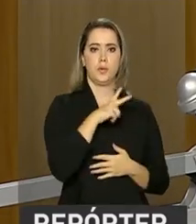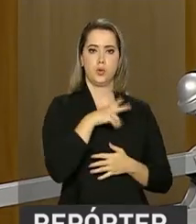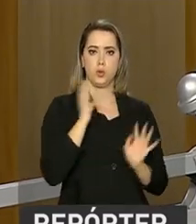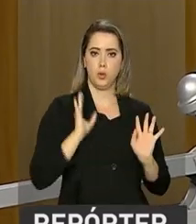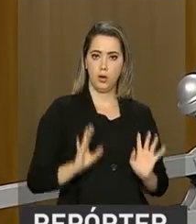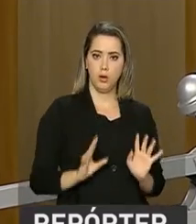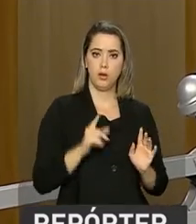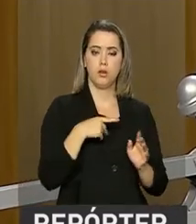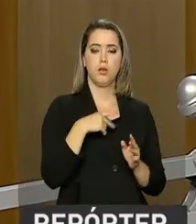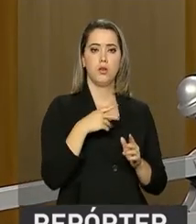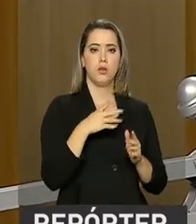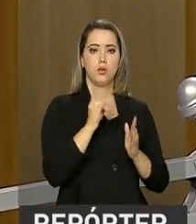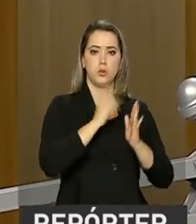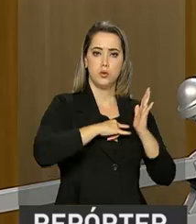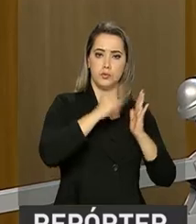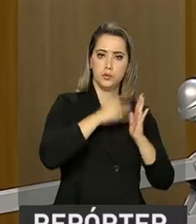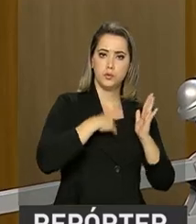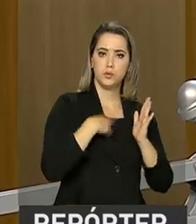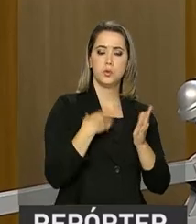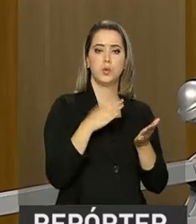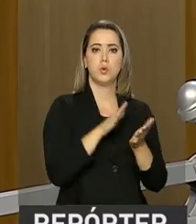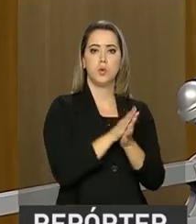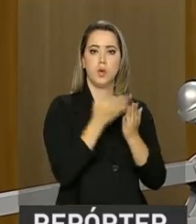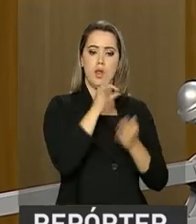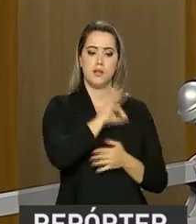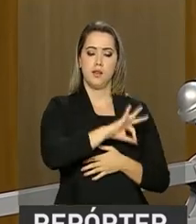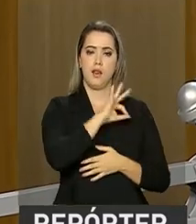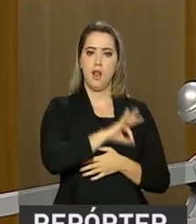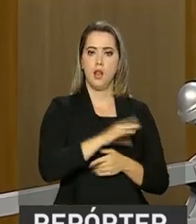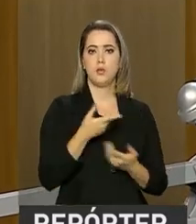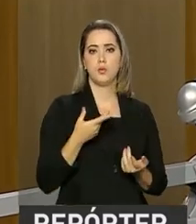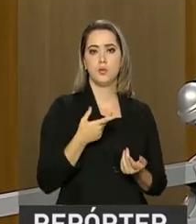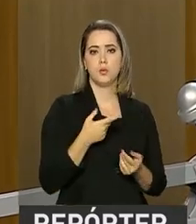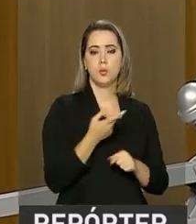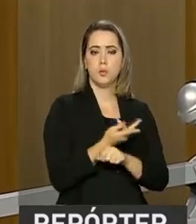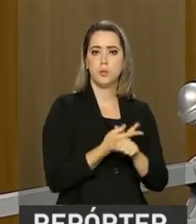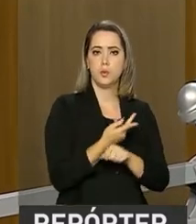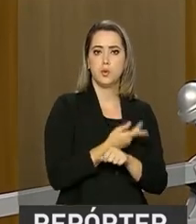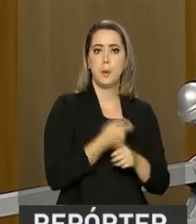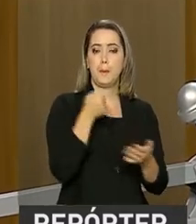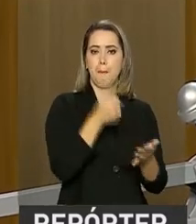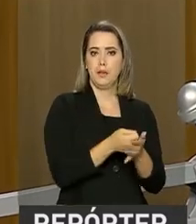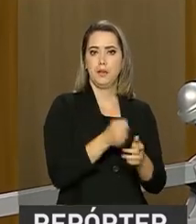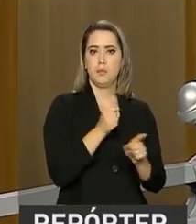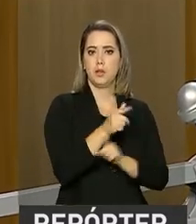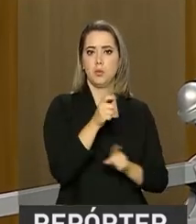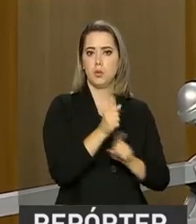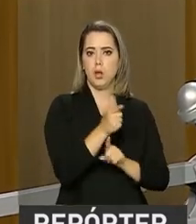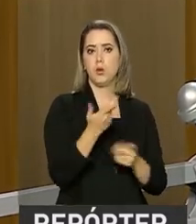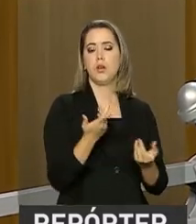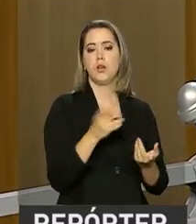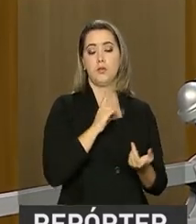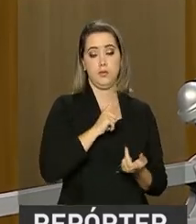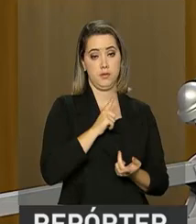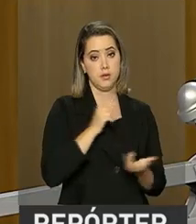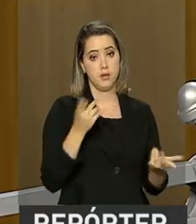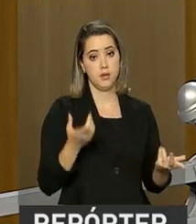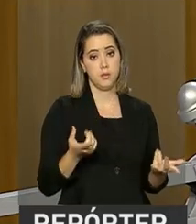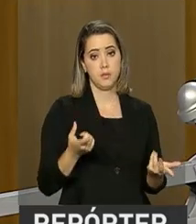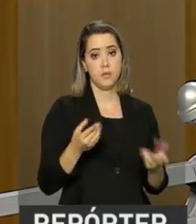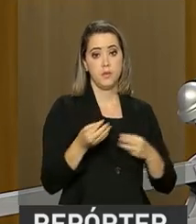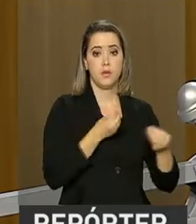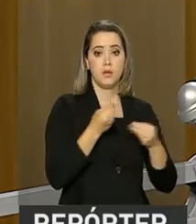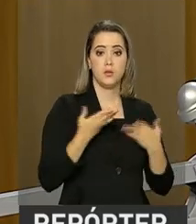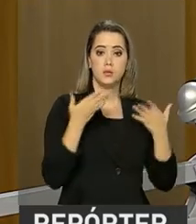pessoais, levando algum comprovante de renda, se tiver, levando pagamento de aluguel, se tiver, não é?